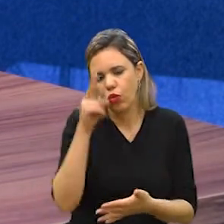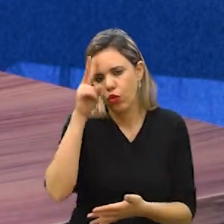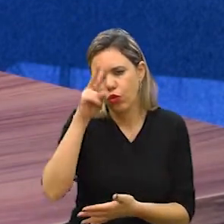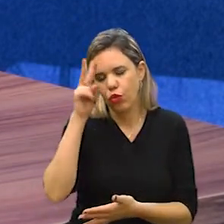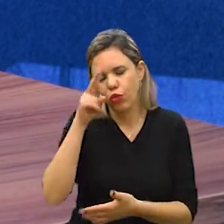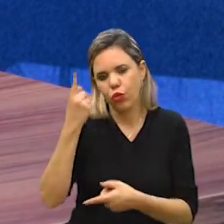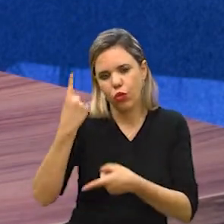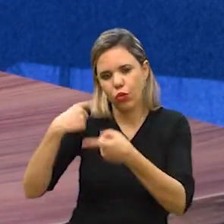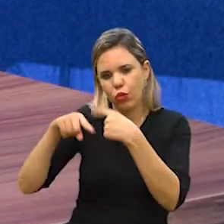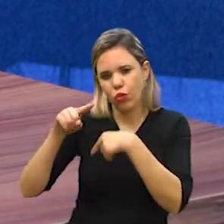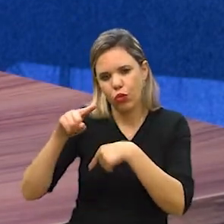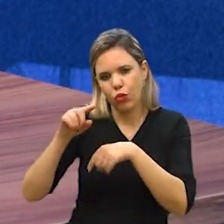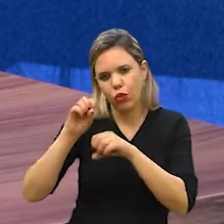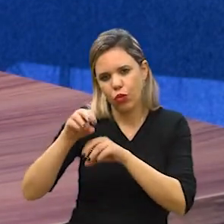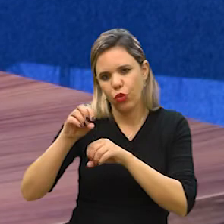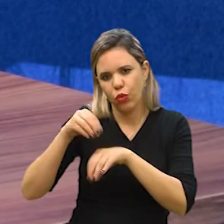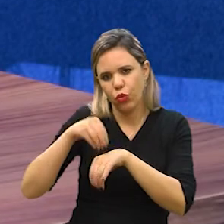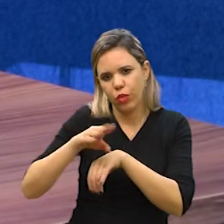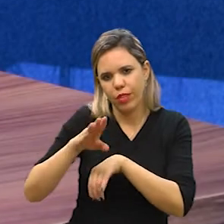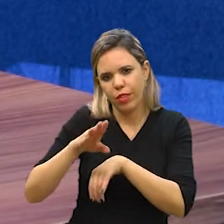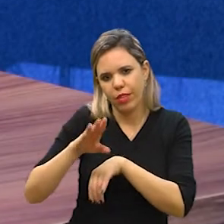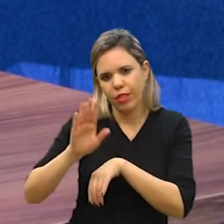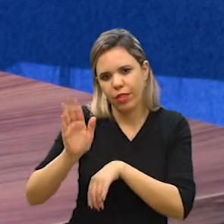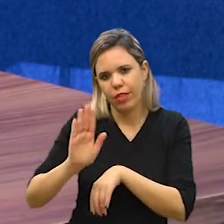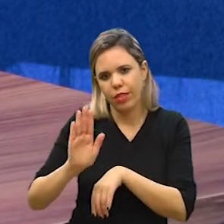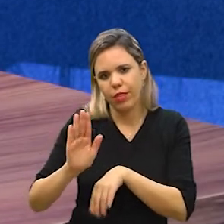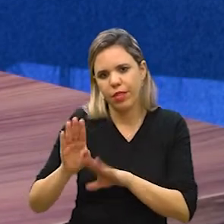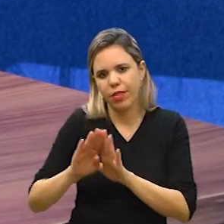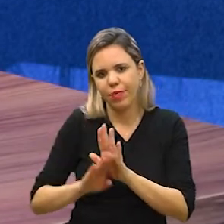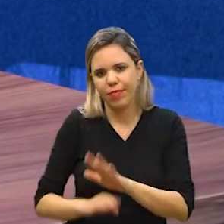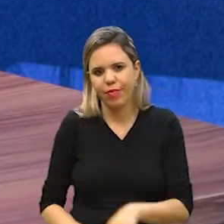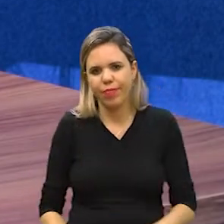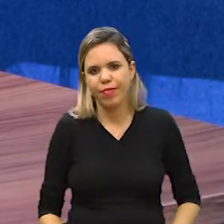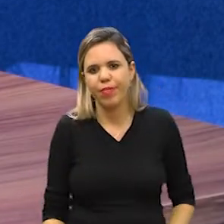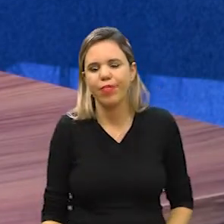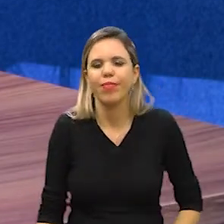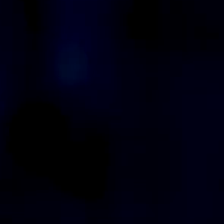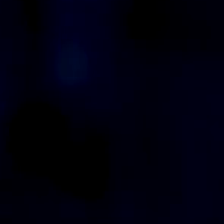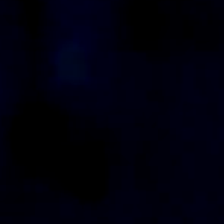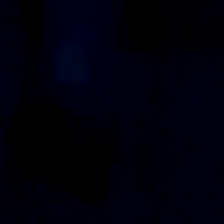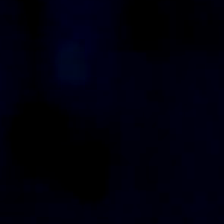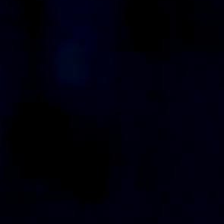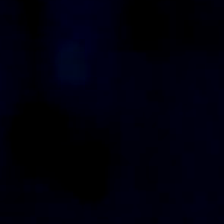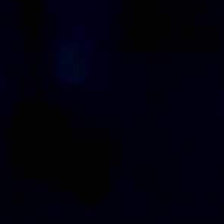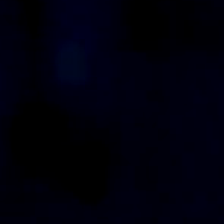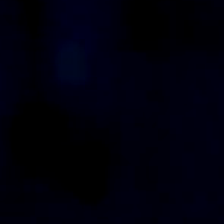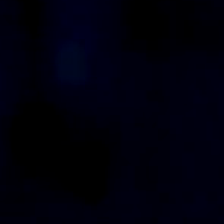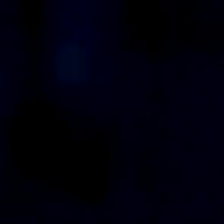tantas outras histórias de sucesso que a gente traz aqui. E até um próximo programa.